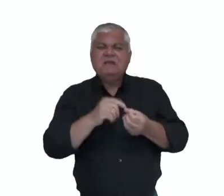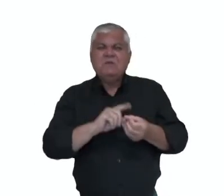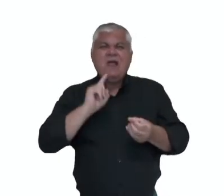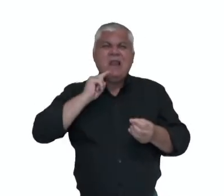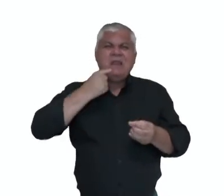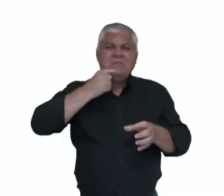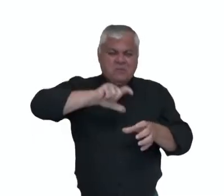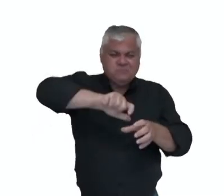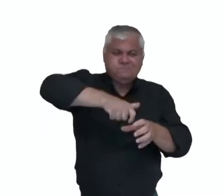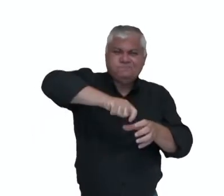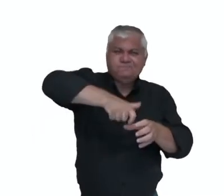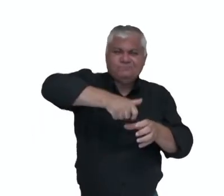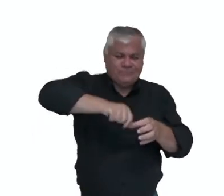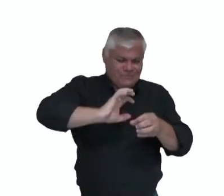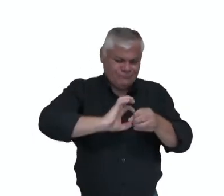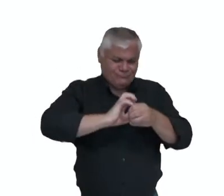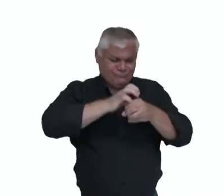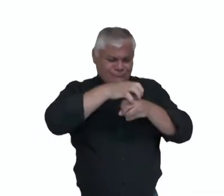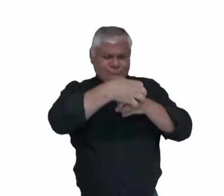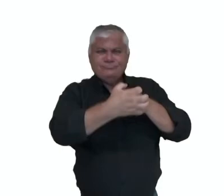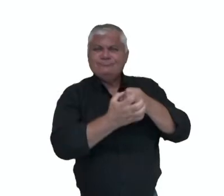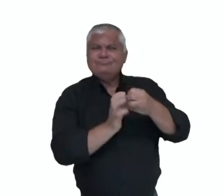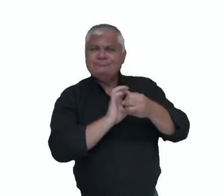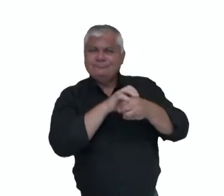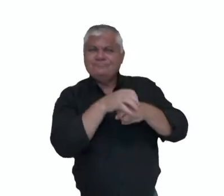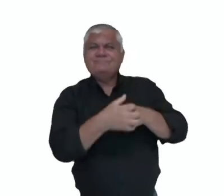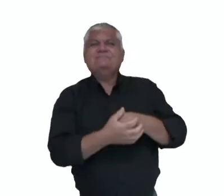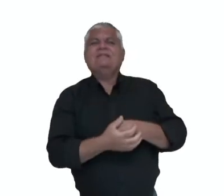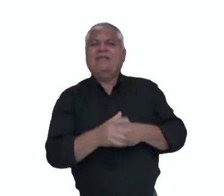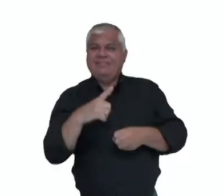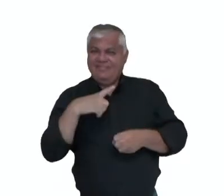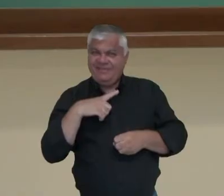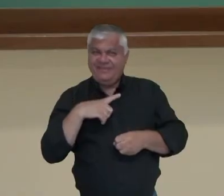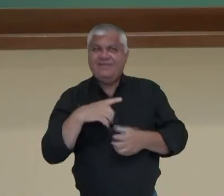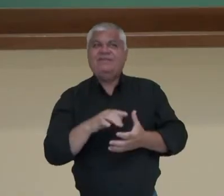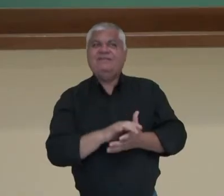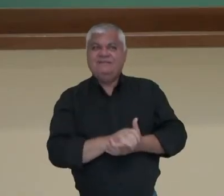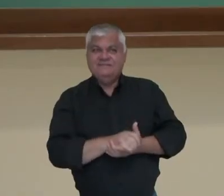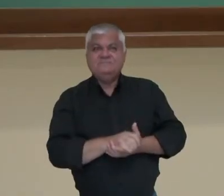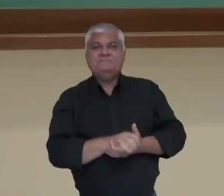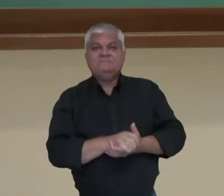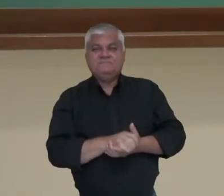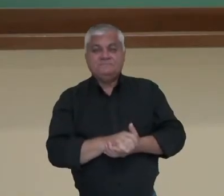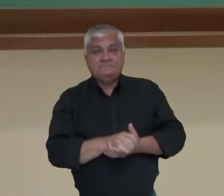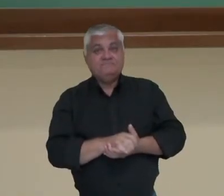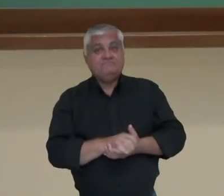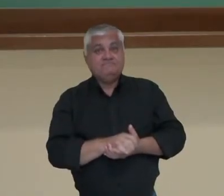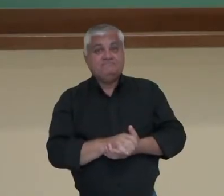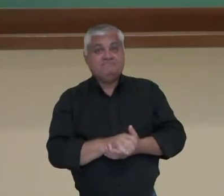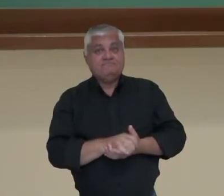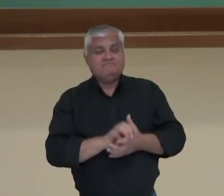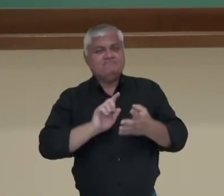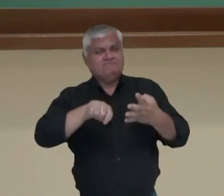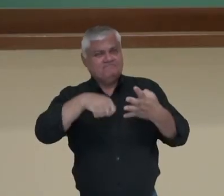começou a embolorar e ele vai formar também as leveduras e as trufas, ok? Então são